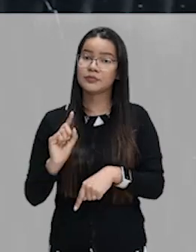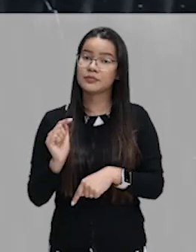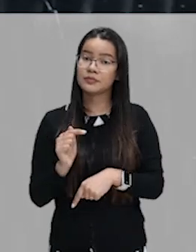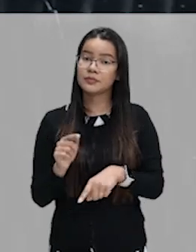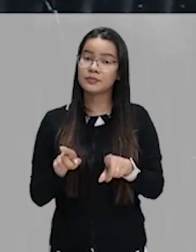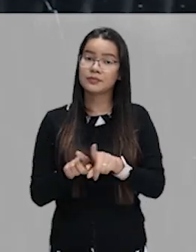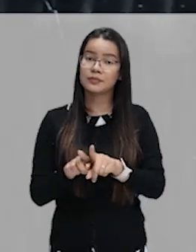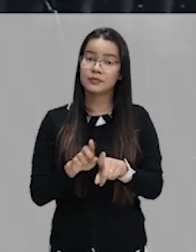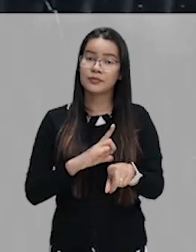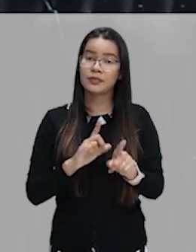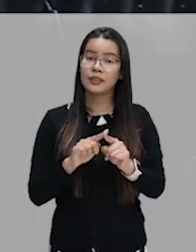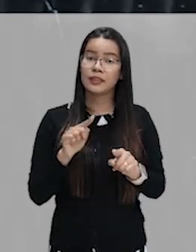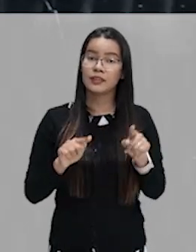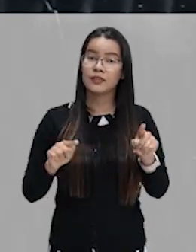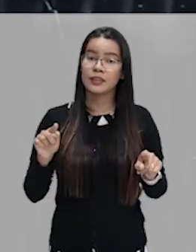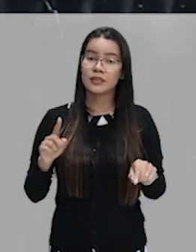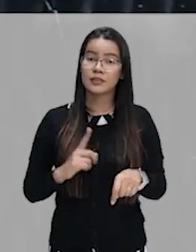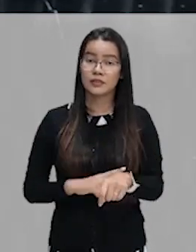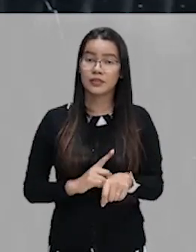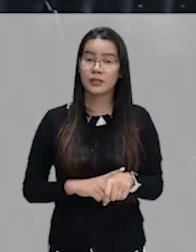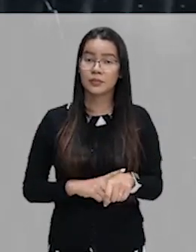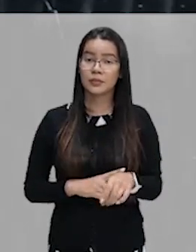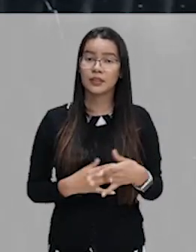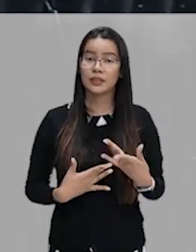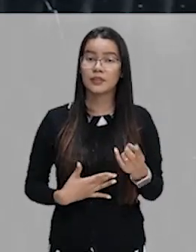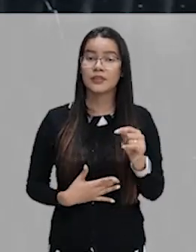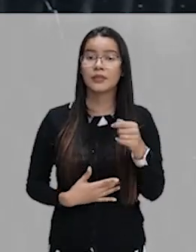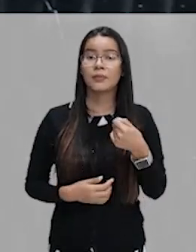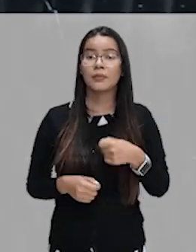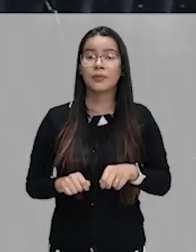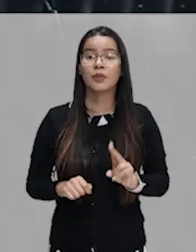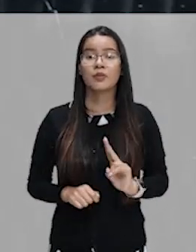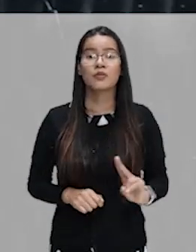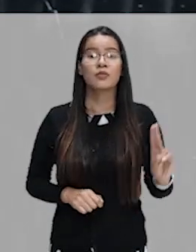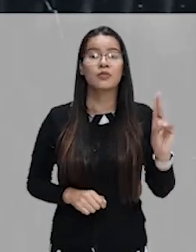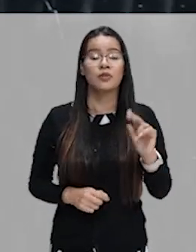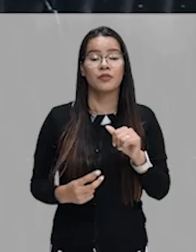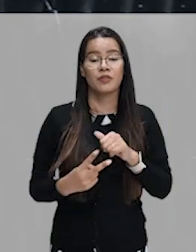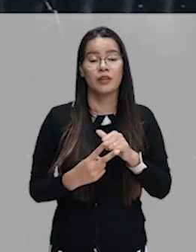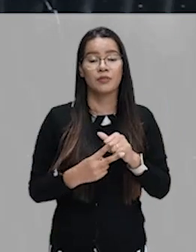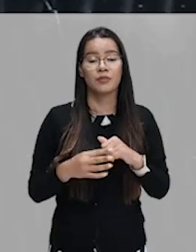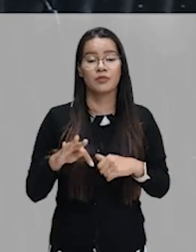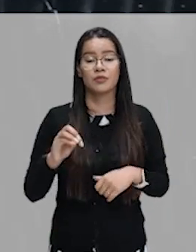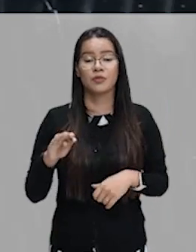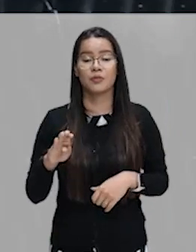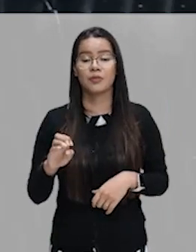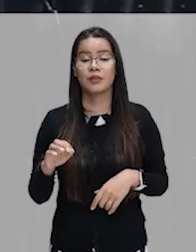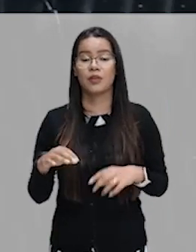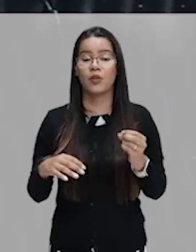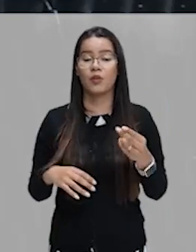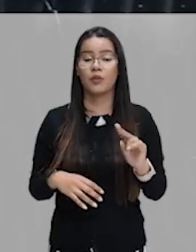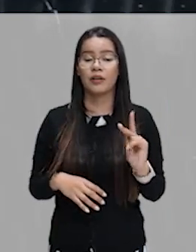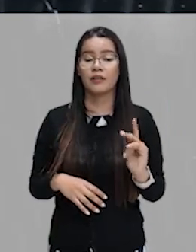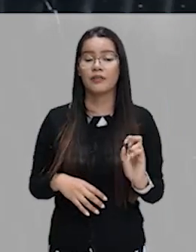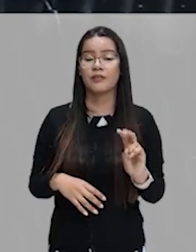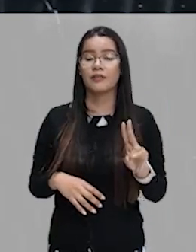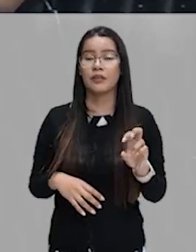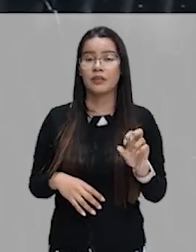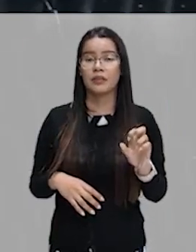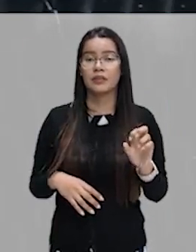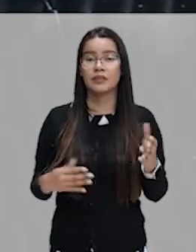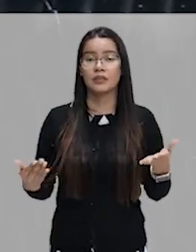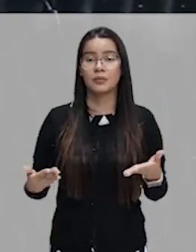também existem as variações de tempo. Então, você pode usar o verbo there to be, esse verbo haver, no presente,